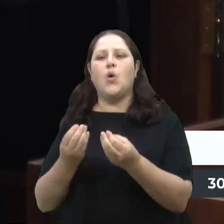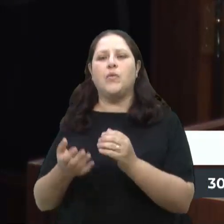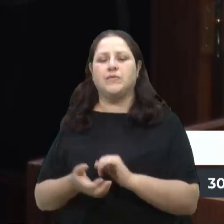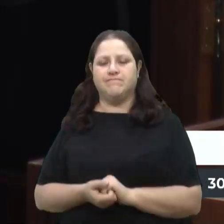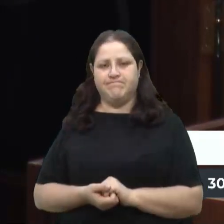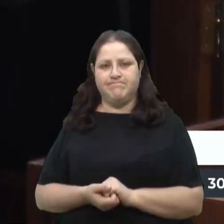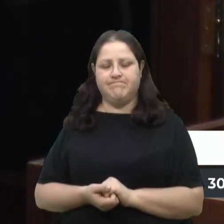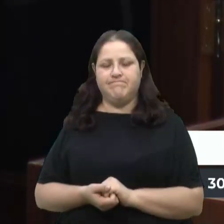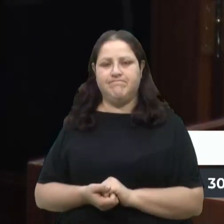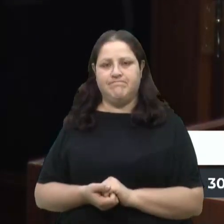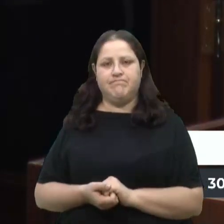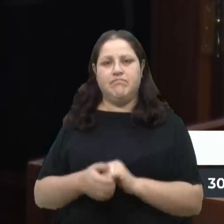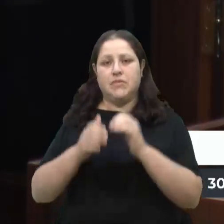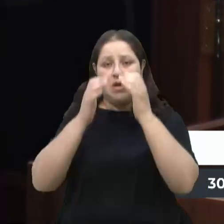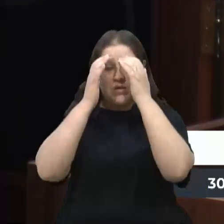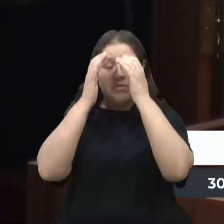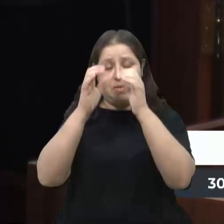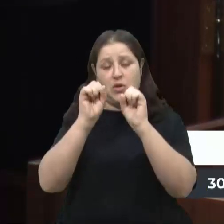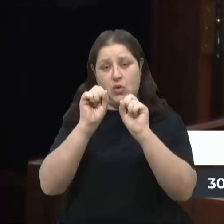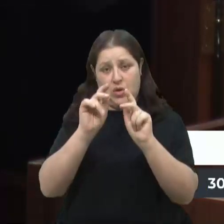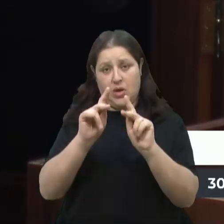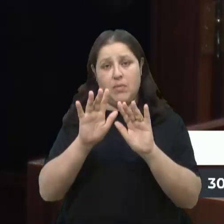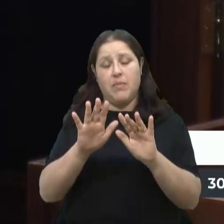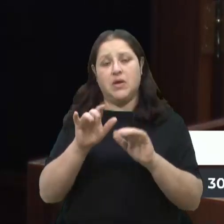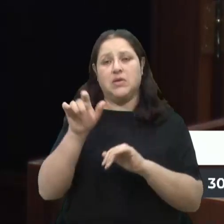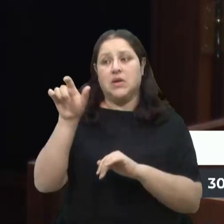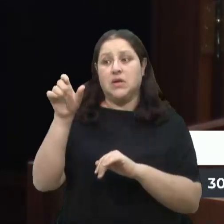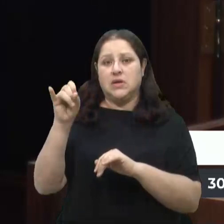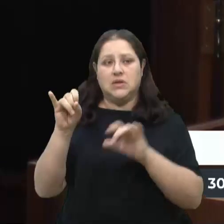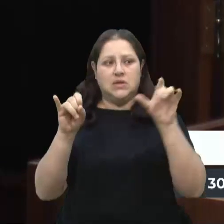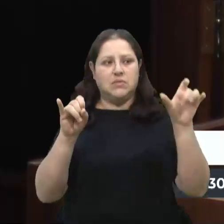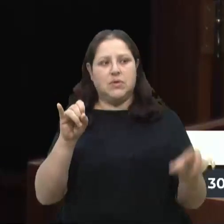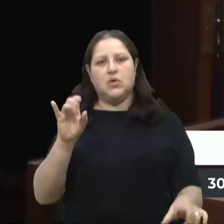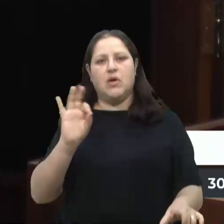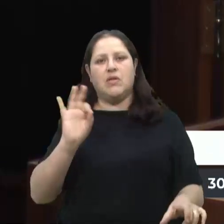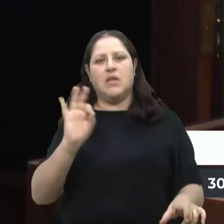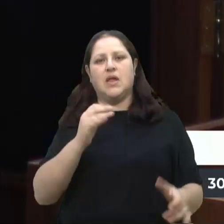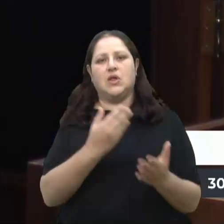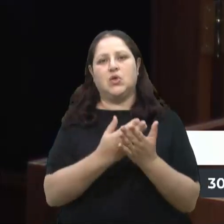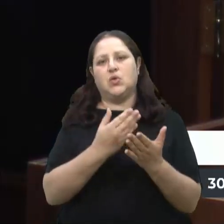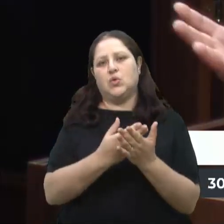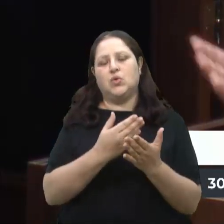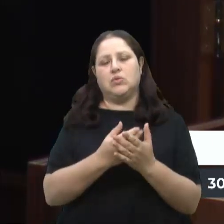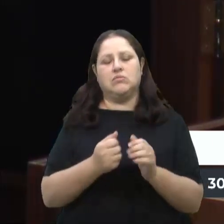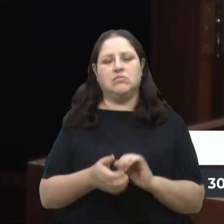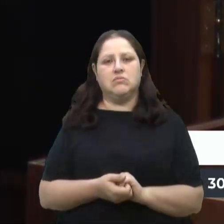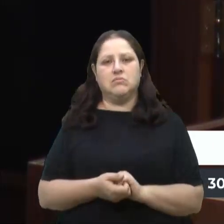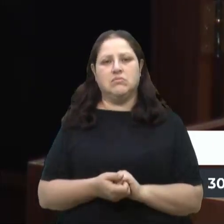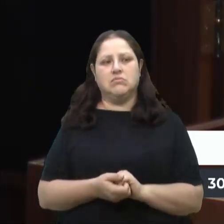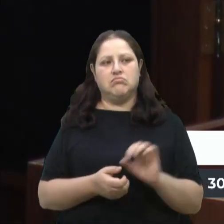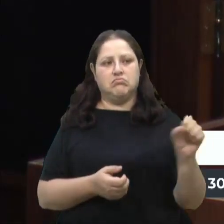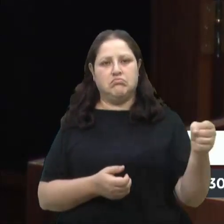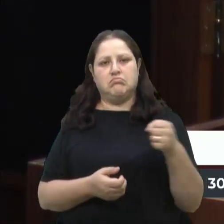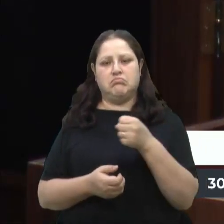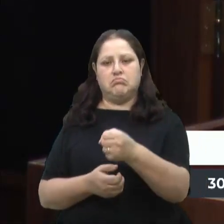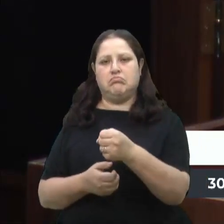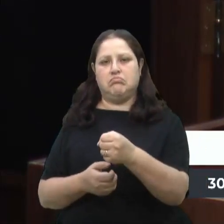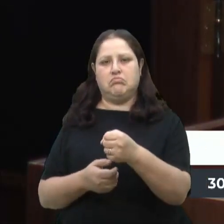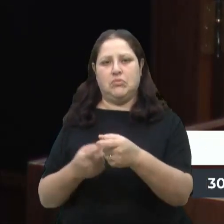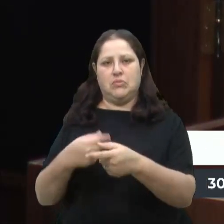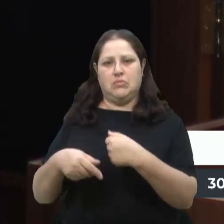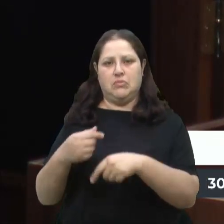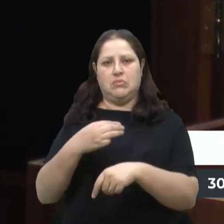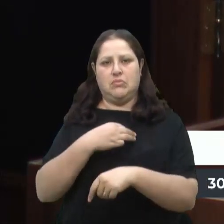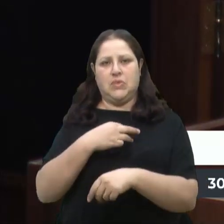todo o respeito que eu possa ter, pega uma pessoa que não tem estudo nenhum e coloca a administrar Randão. O que vai acontecer com a empresa? Vai